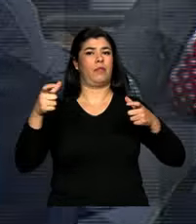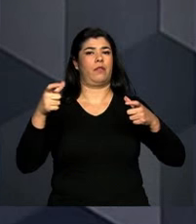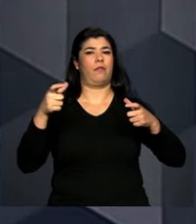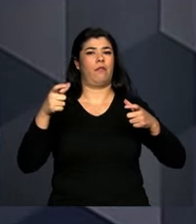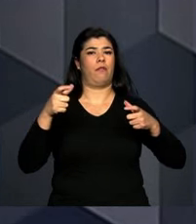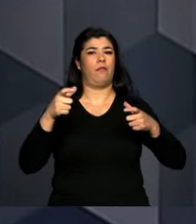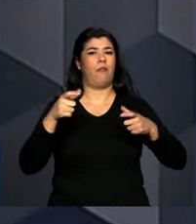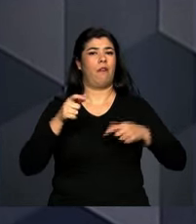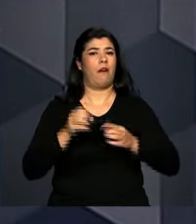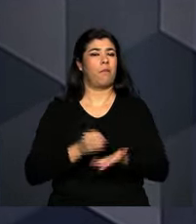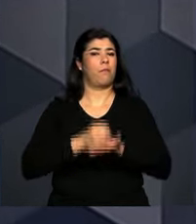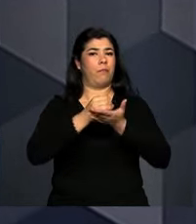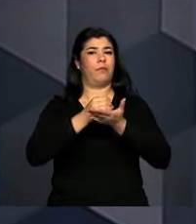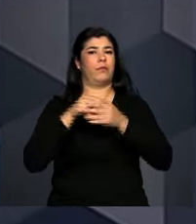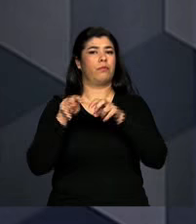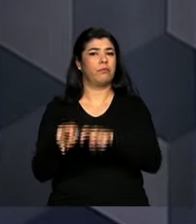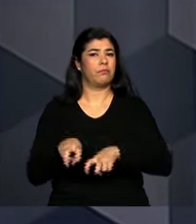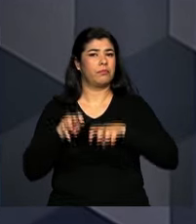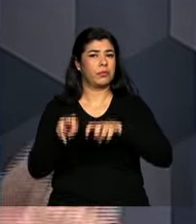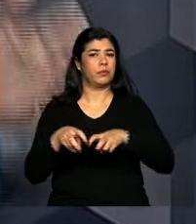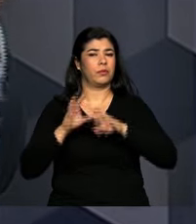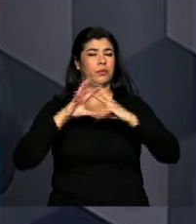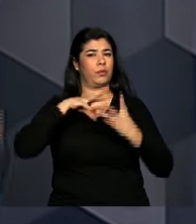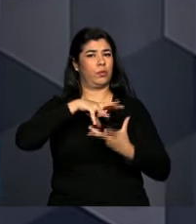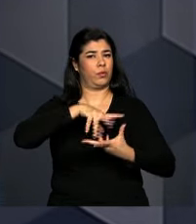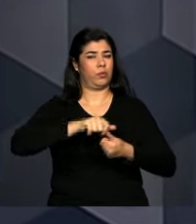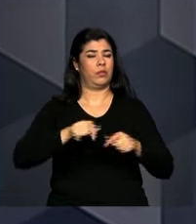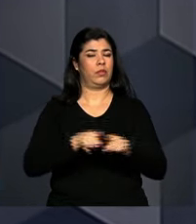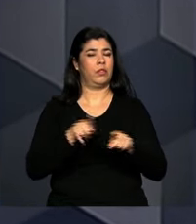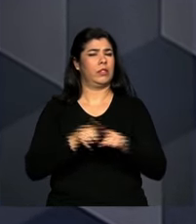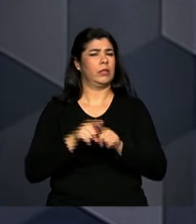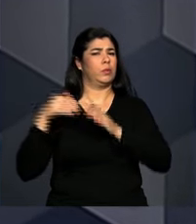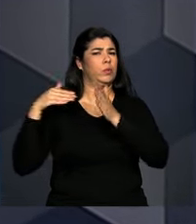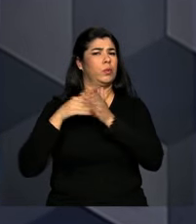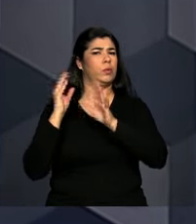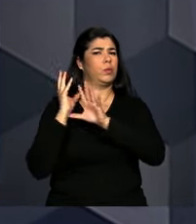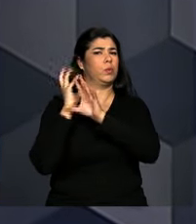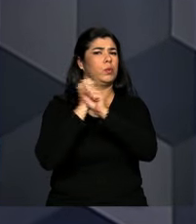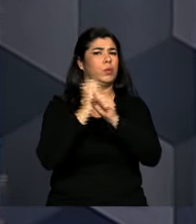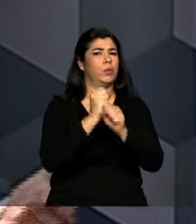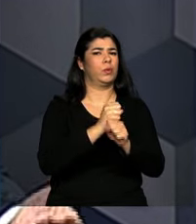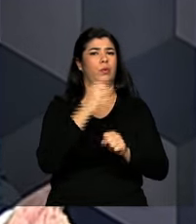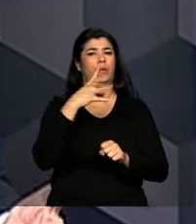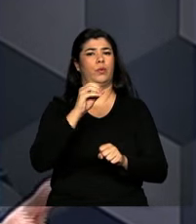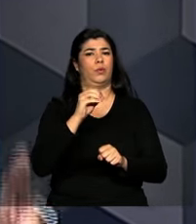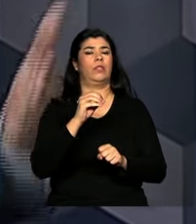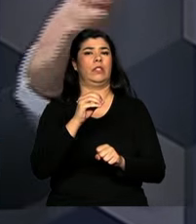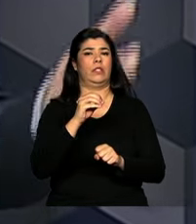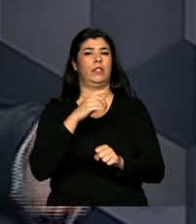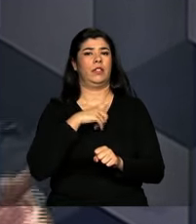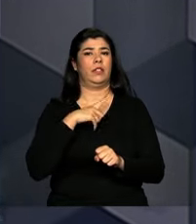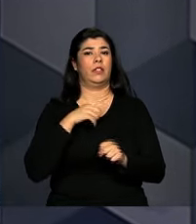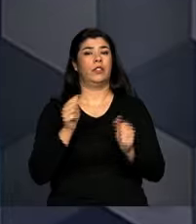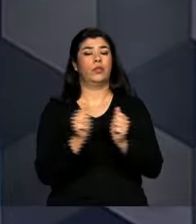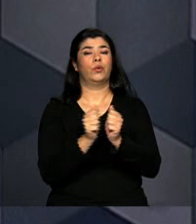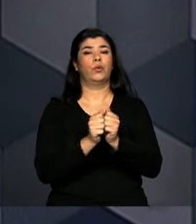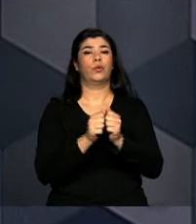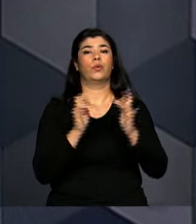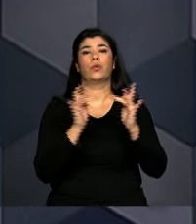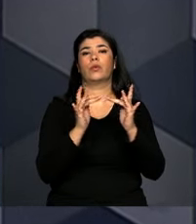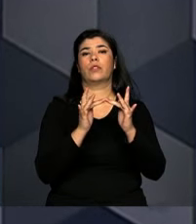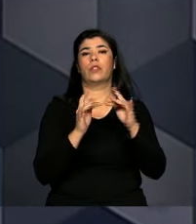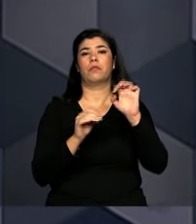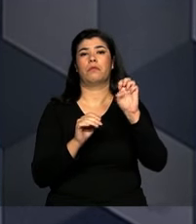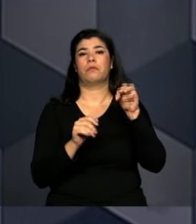teve um protagonismo espetacular nessa construção dos últimos 40 anos, e a Embrapa e o Sistema Nacional de